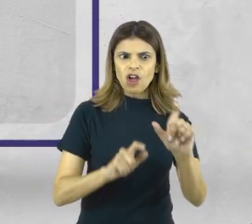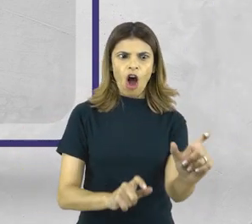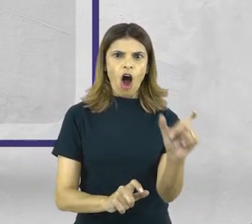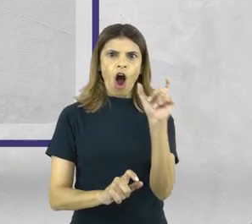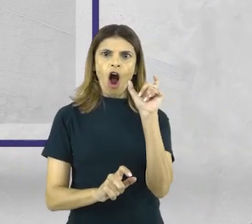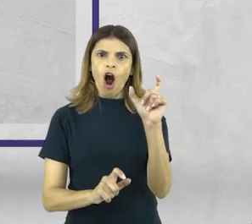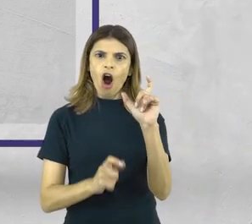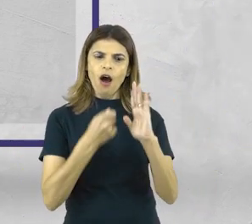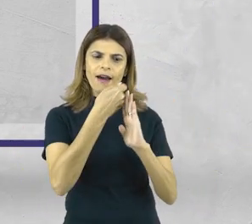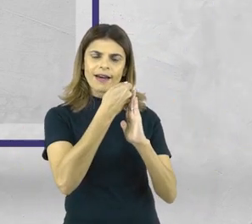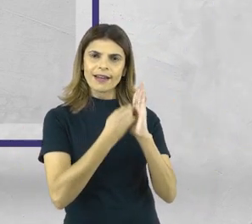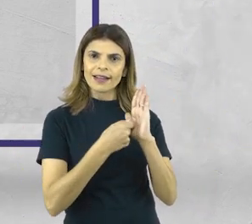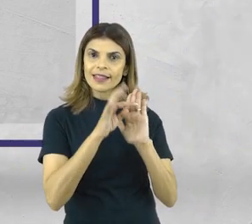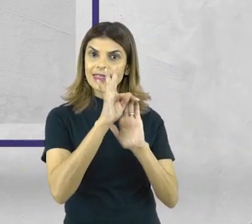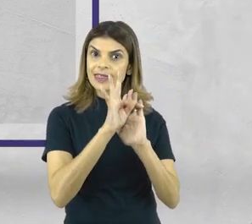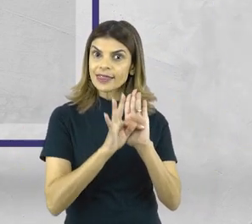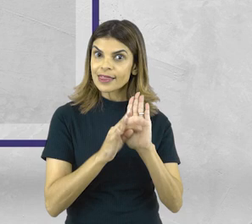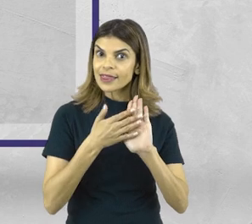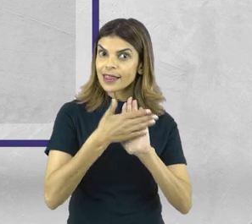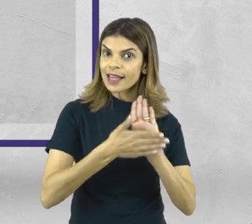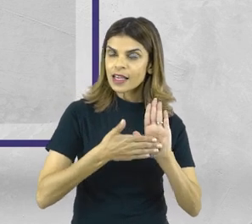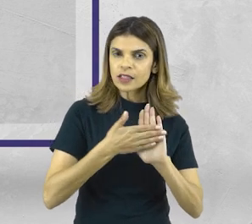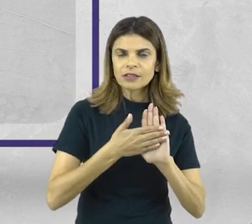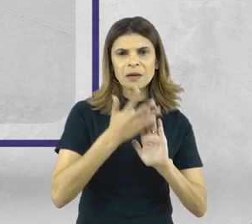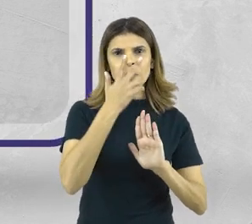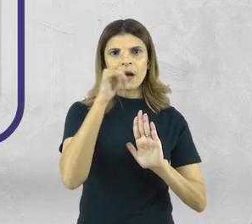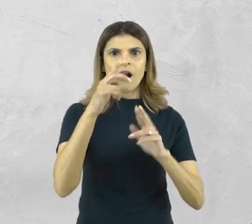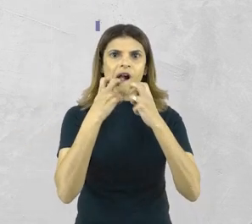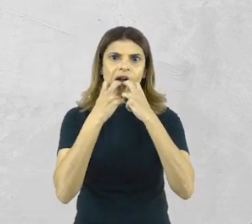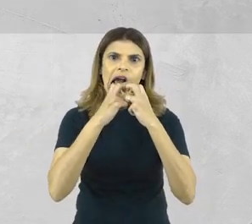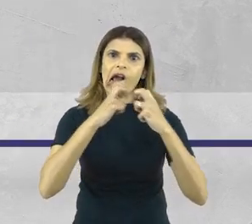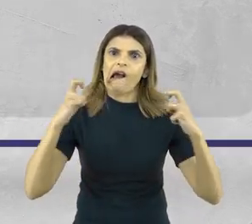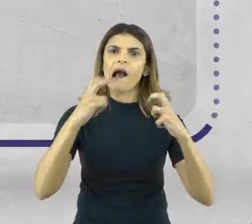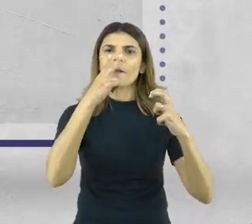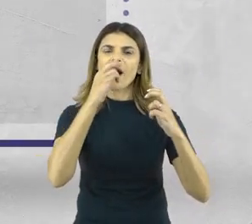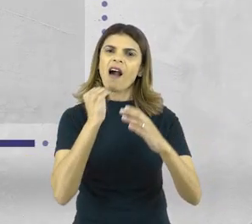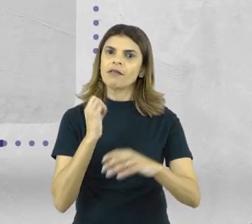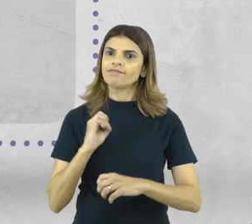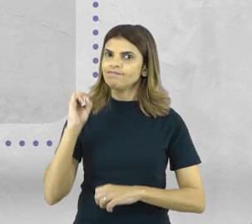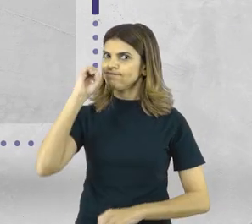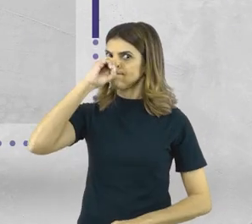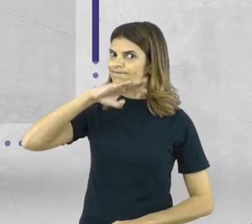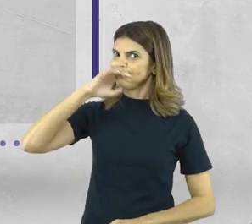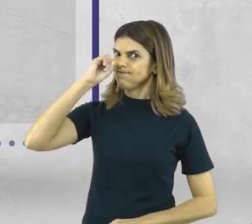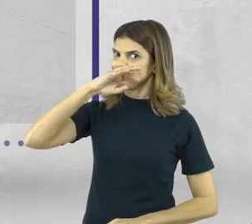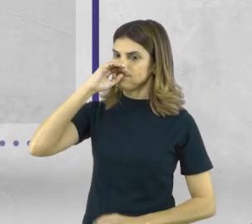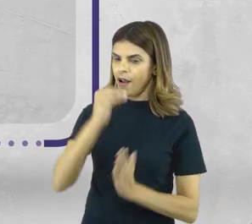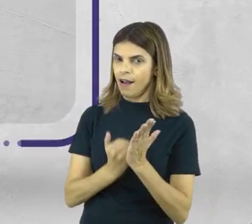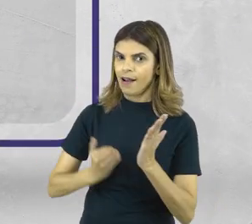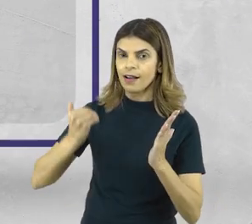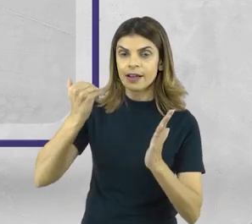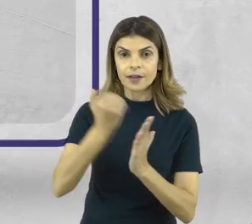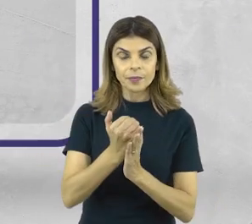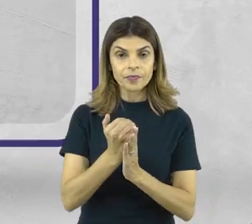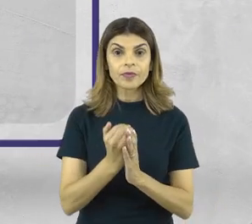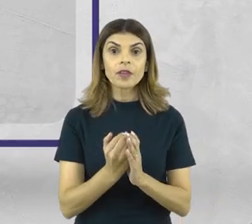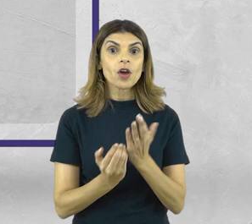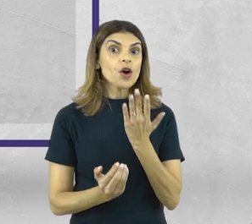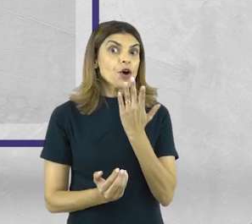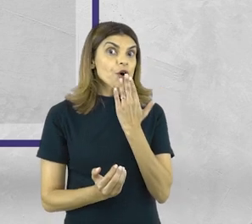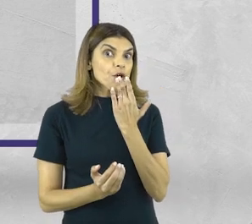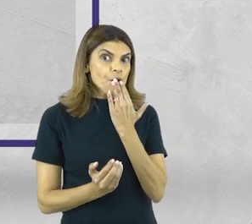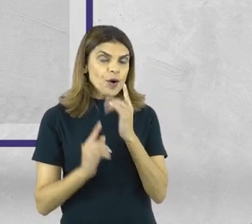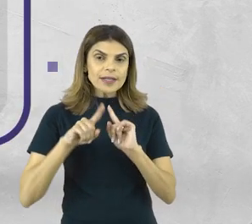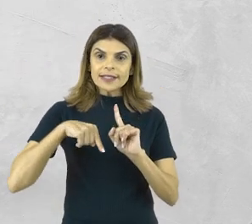pois isso pode significar que você está gritando. Use cores e tamanhos de fontes que facilitem